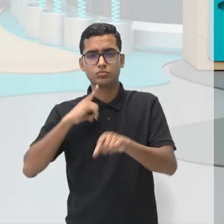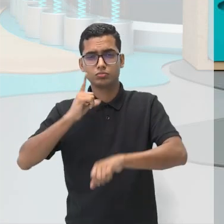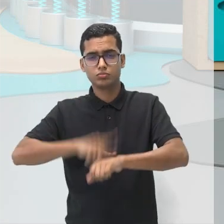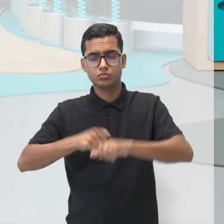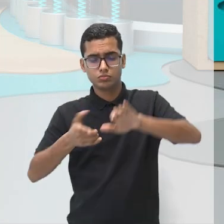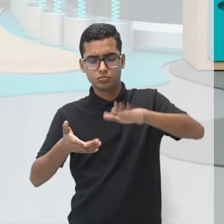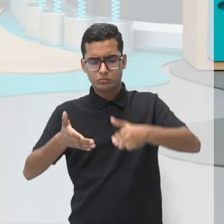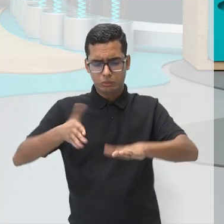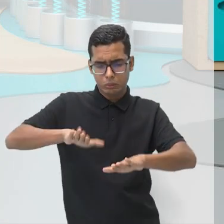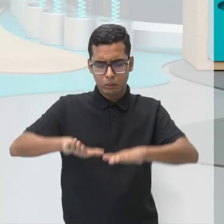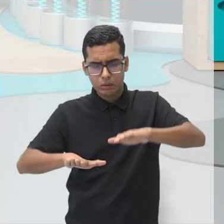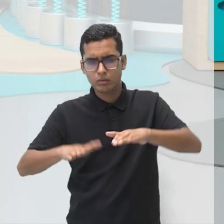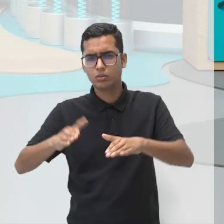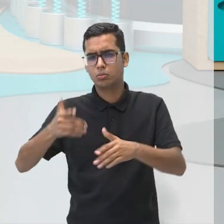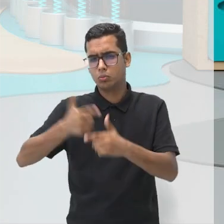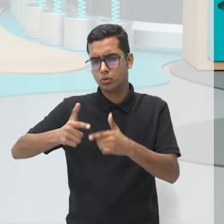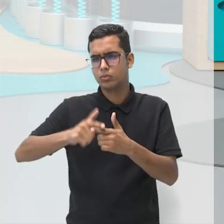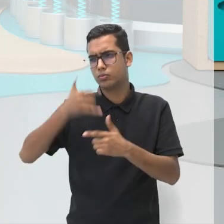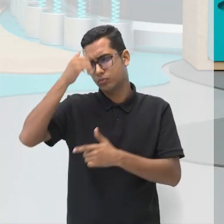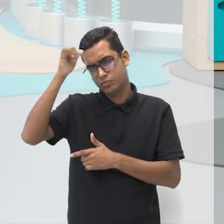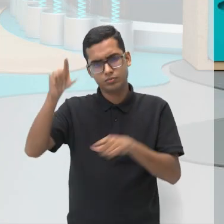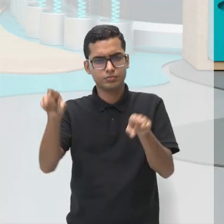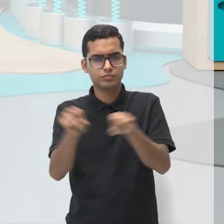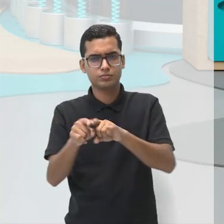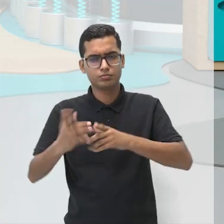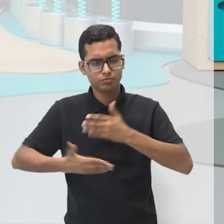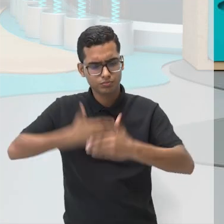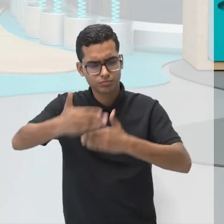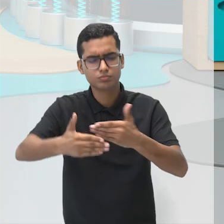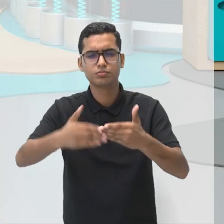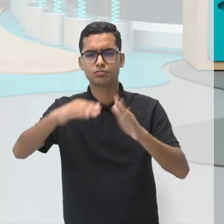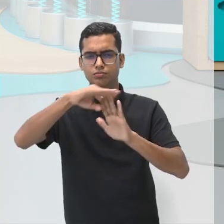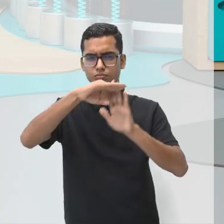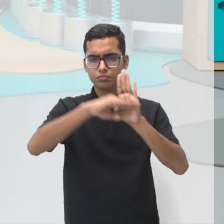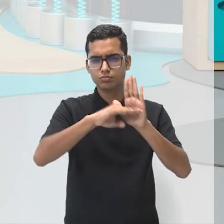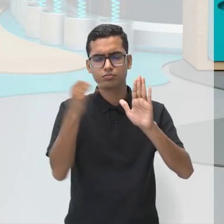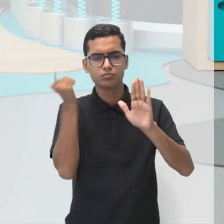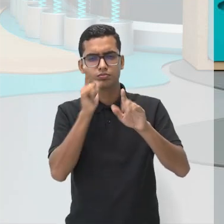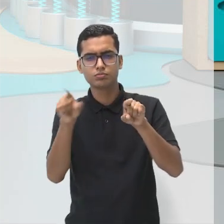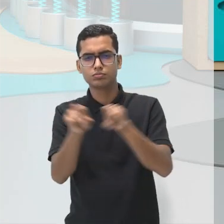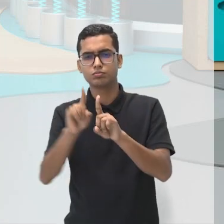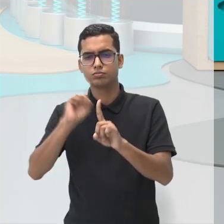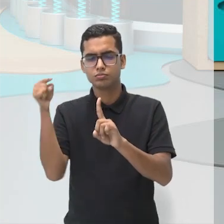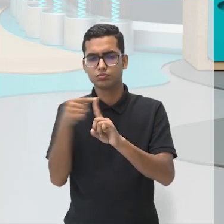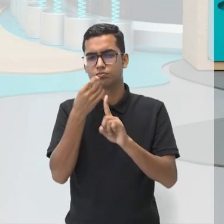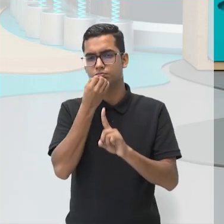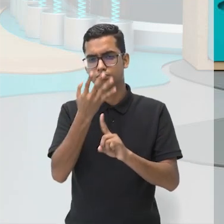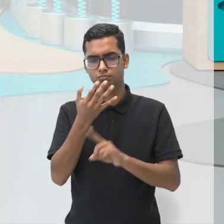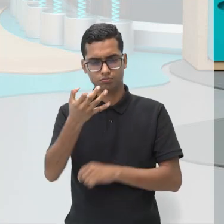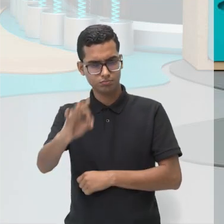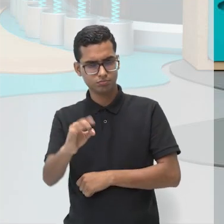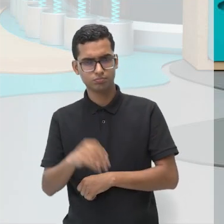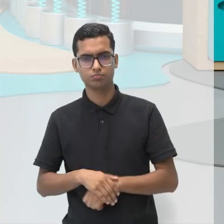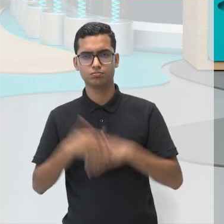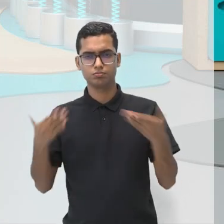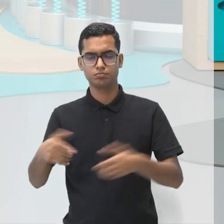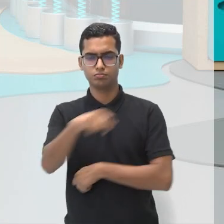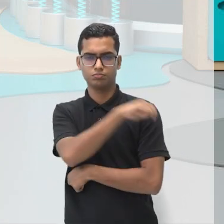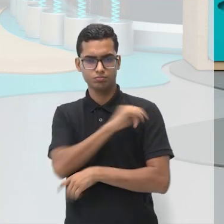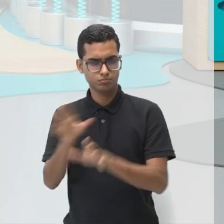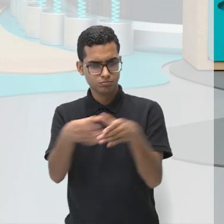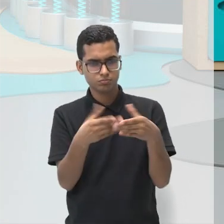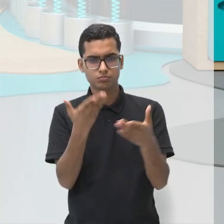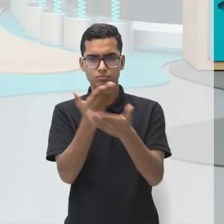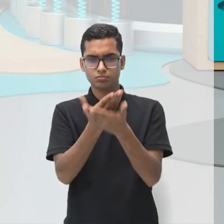e vamos aos poucos adotando pequenas medidas para nós alcançarmos aí grandes resultados. Bom, turmas, essa